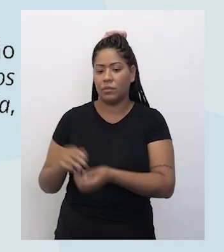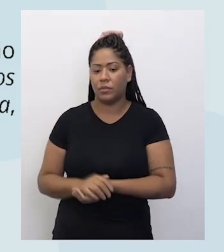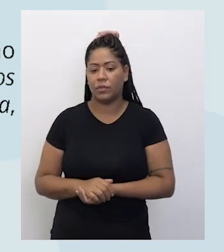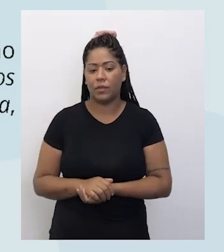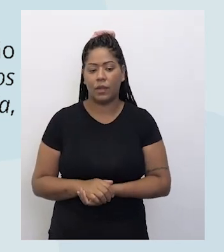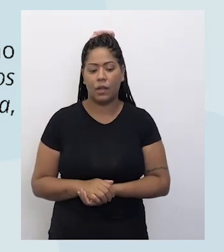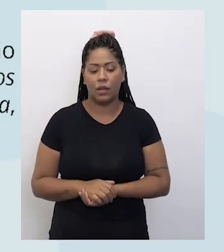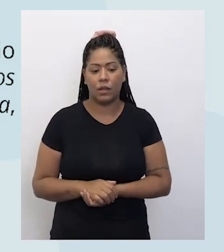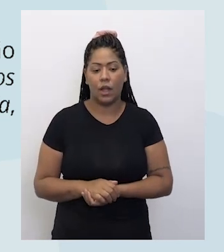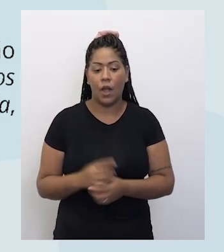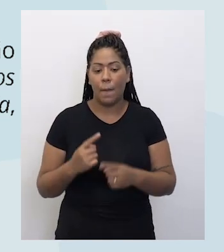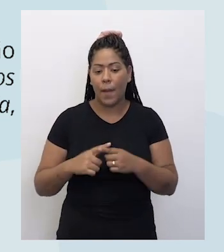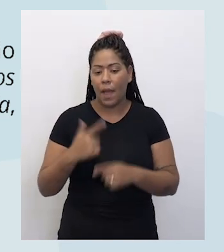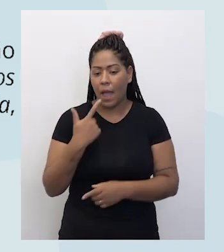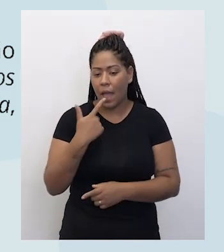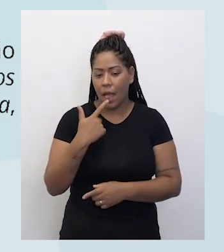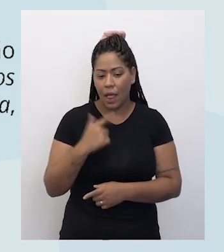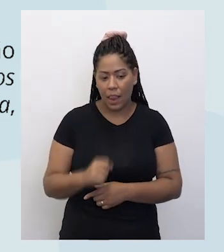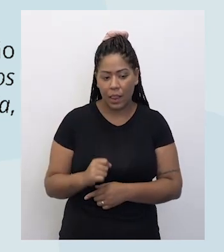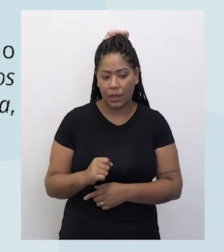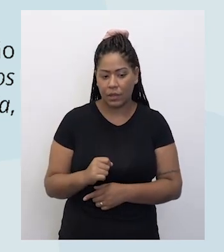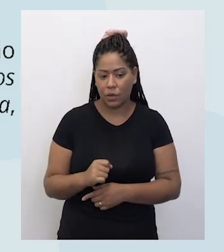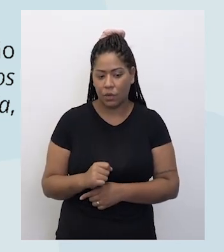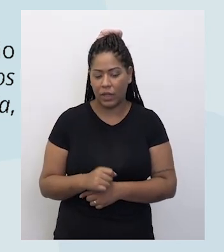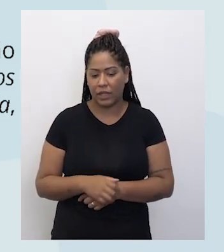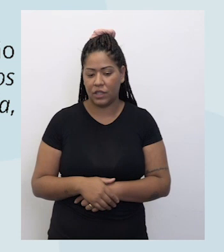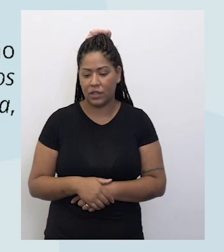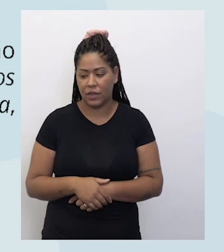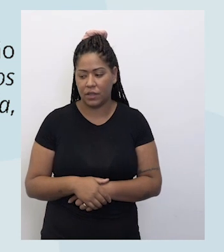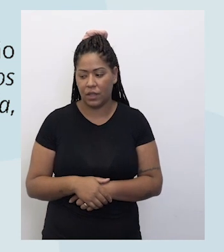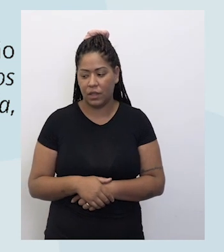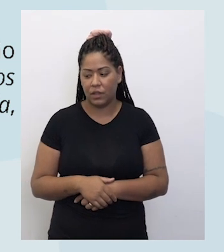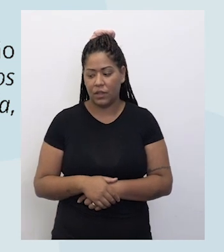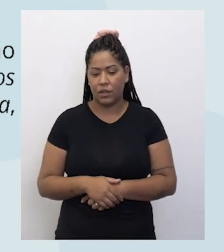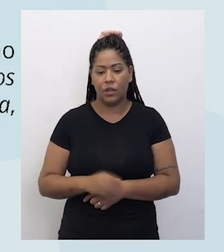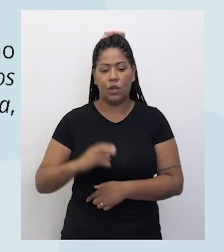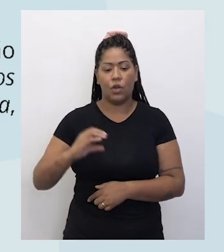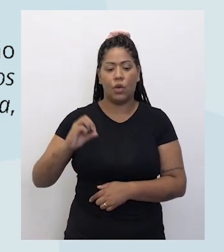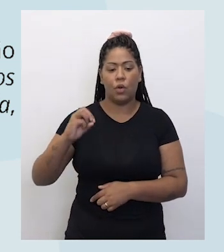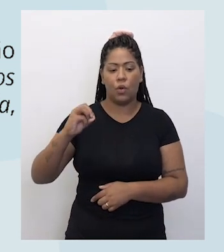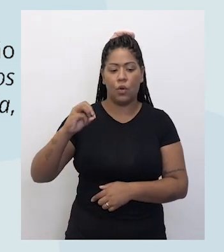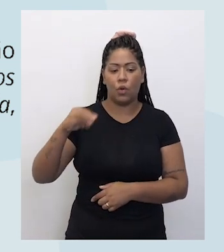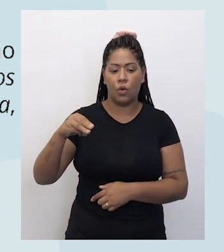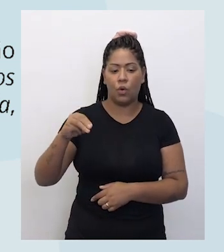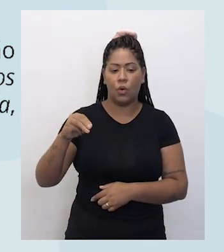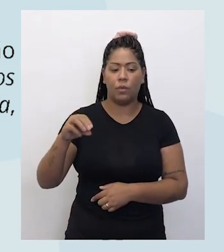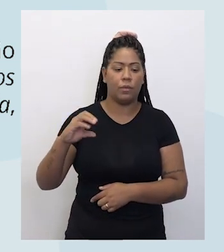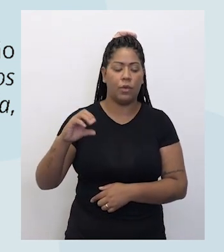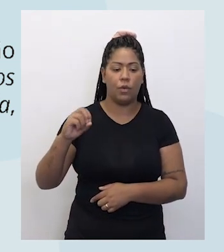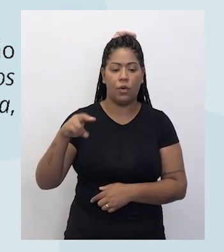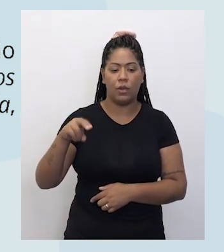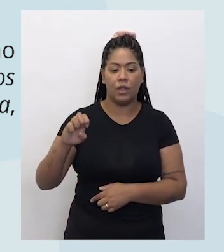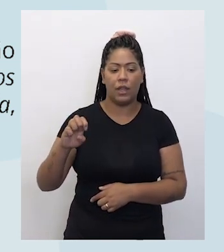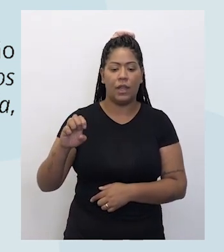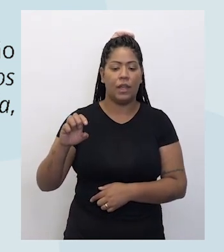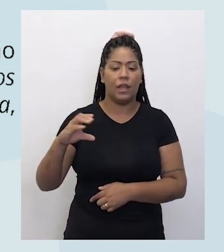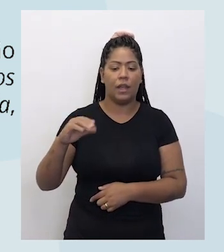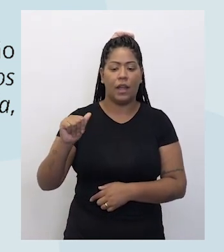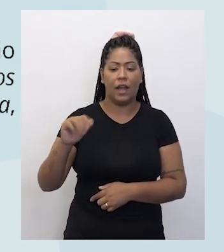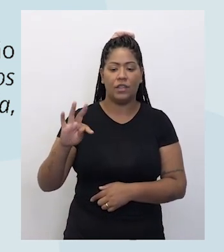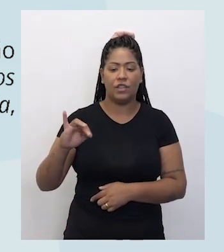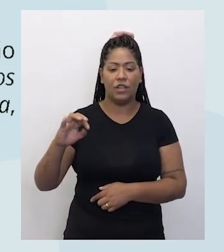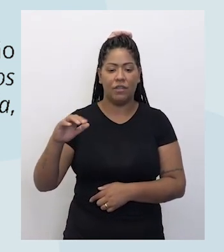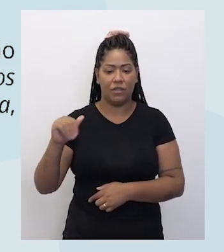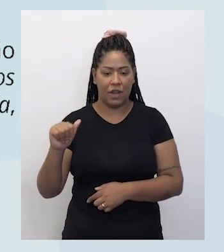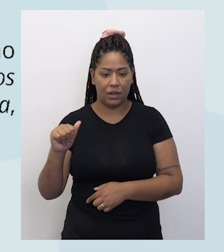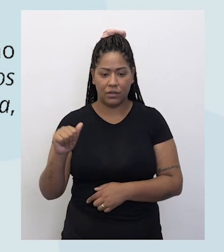lá a linguagem denotativa, a linguagem conotativa, depois posso voltar um pouquinho sobre isso. Então, ela usa a linguagem conotativa. Temos